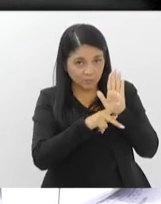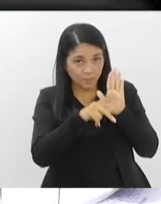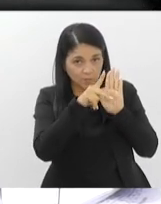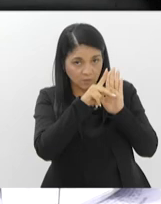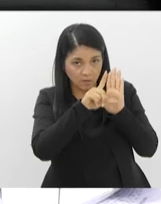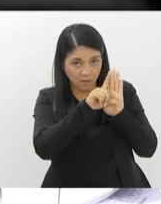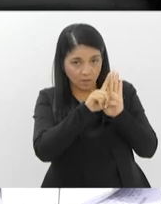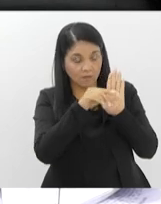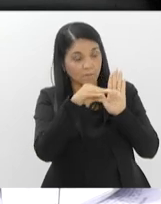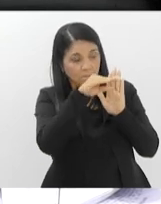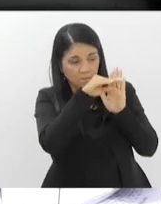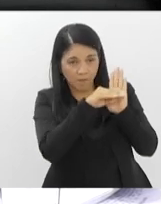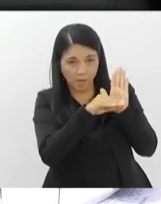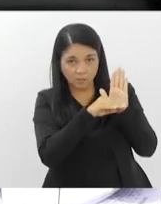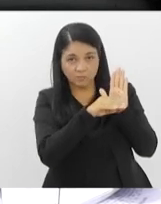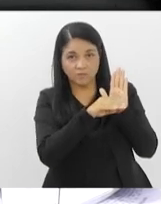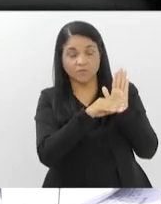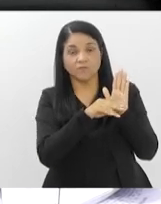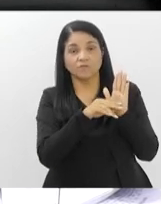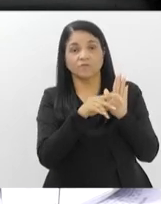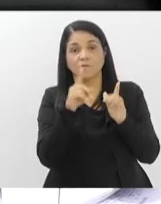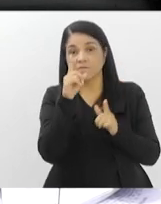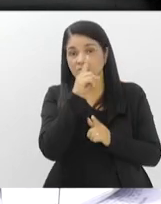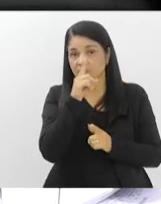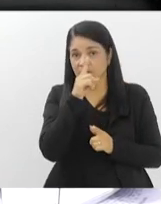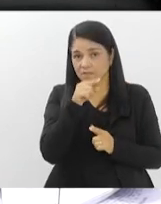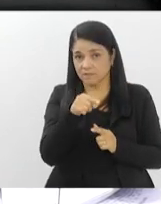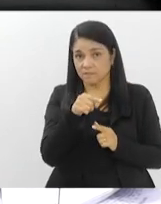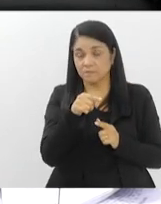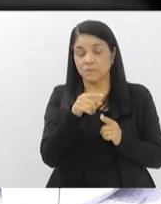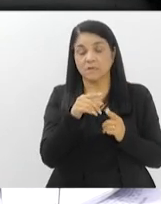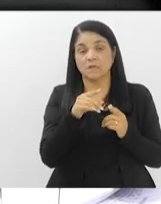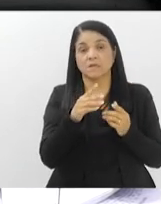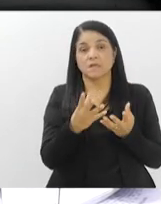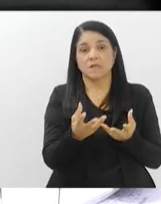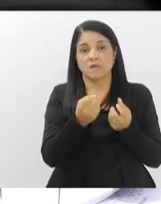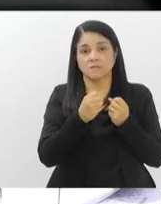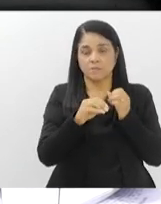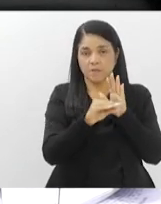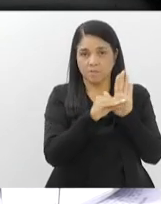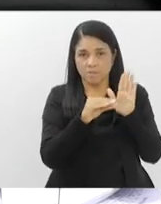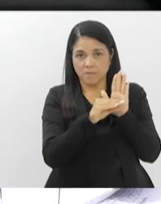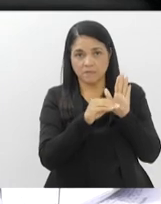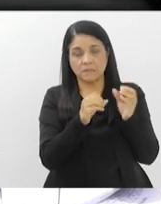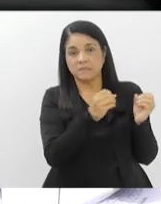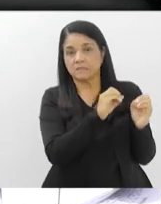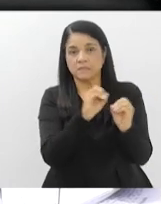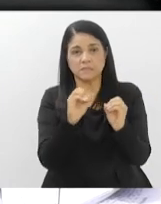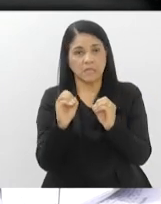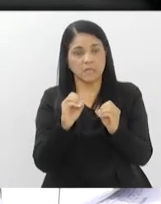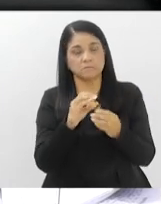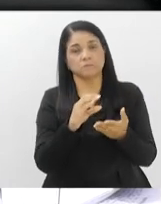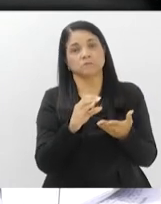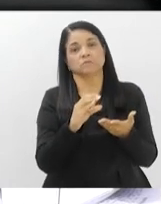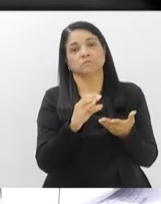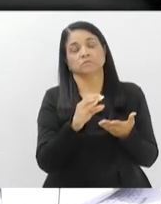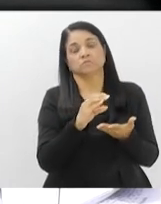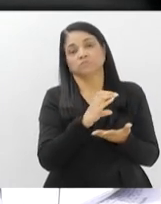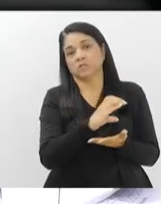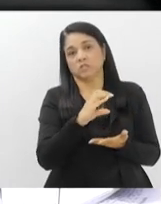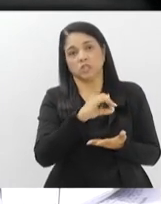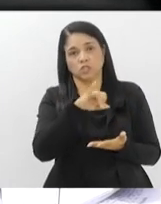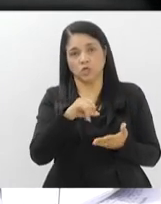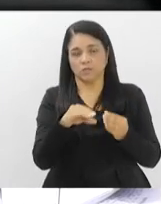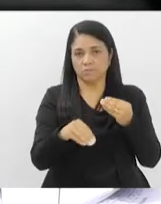de forma. Perfeito. Ele foi a pauta para receber emendas sem colher o parecer da CCJ, porque se tratava